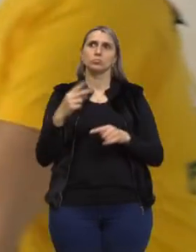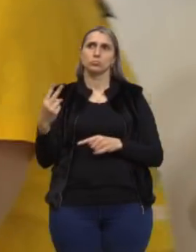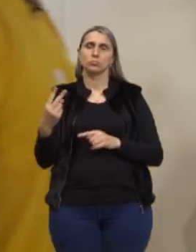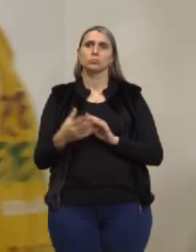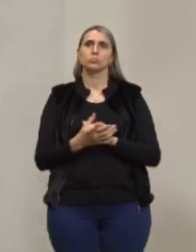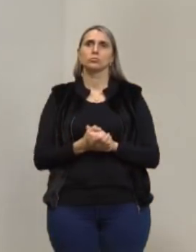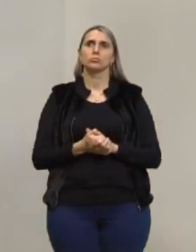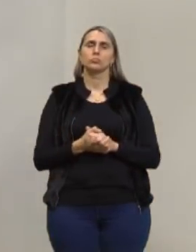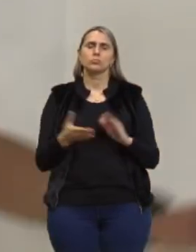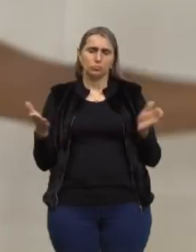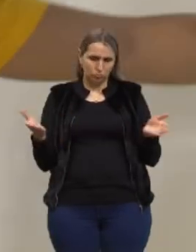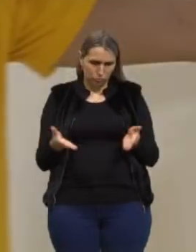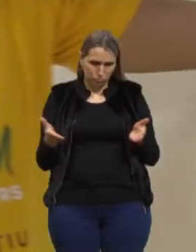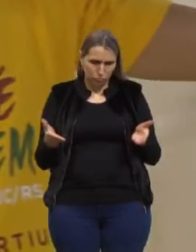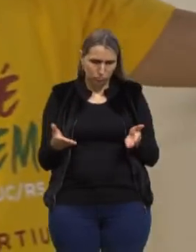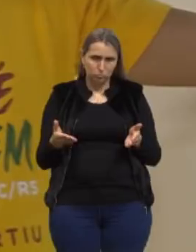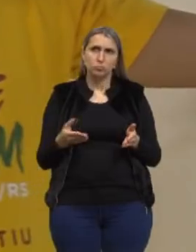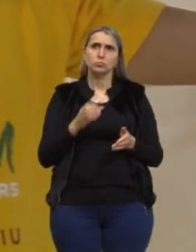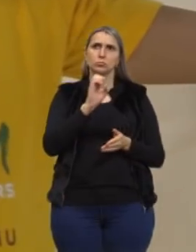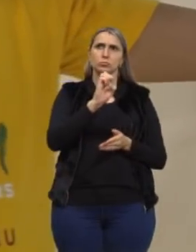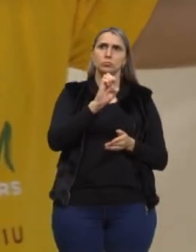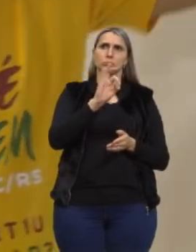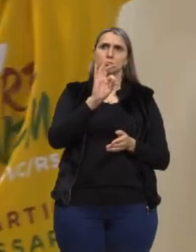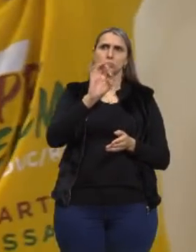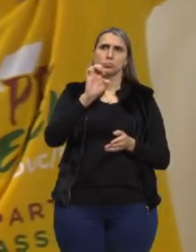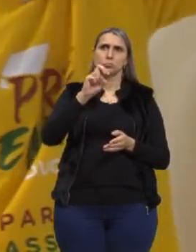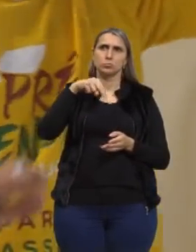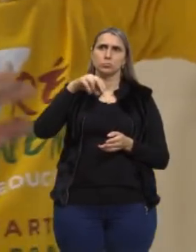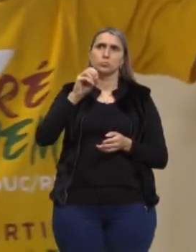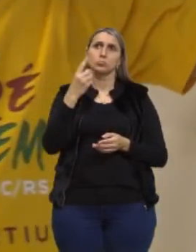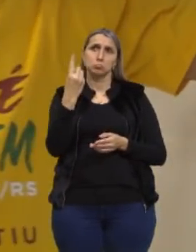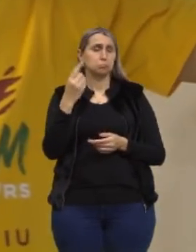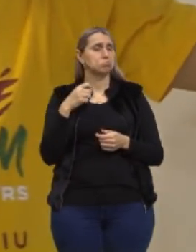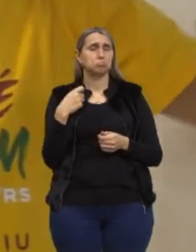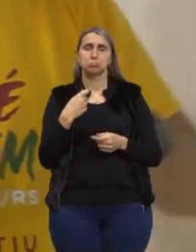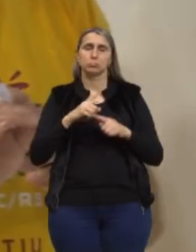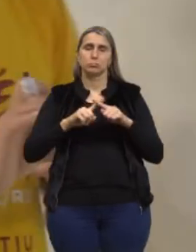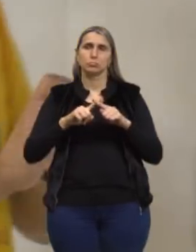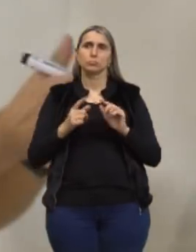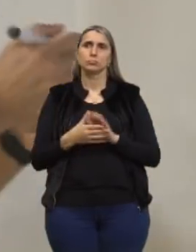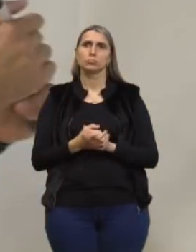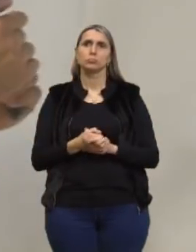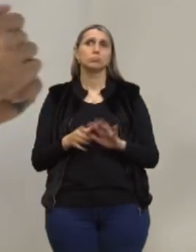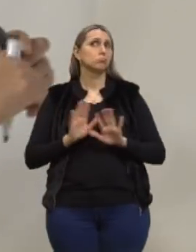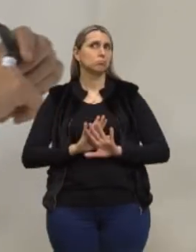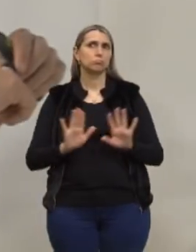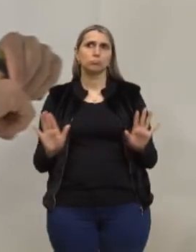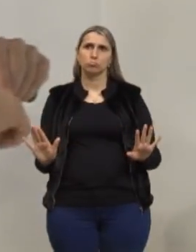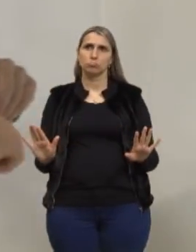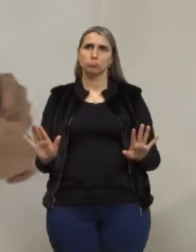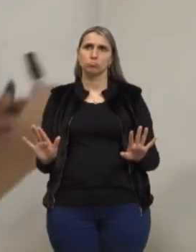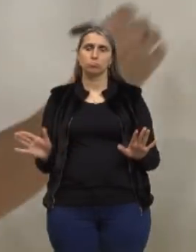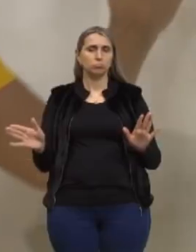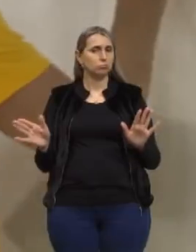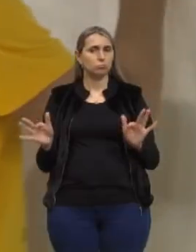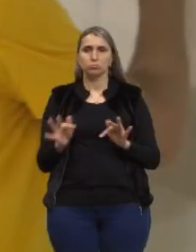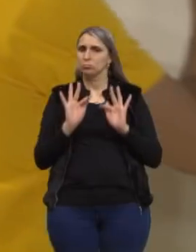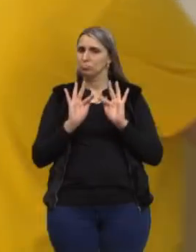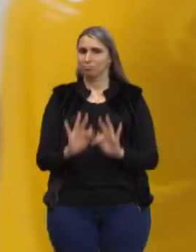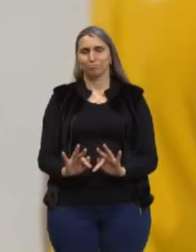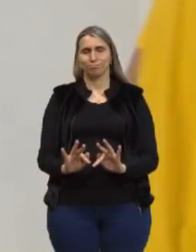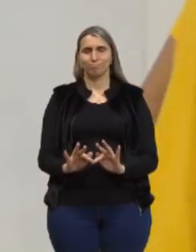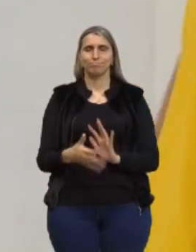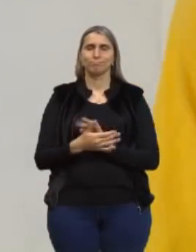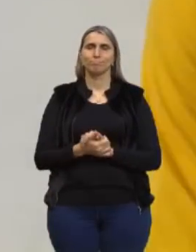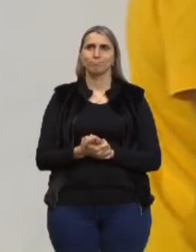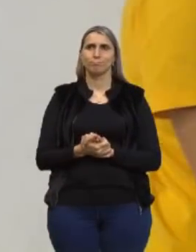2 a e agora eu entendo eu entendo é uma e aqui tá um não preciso multiplicar seu fecha a conta e passa a